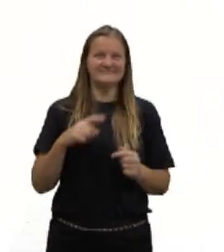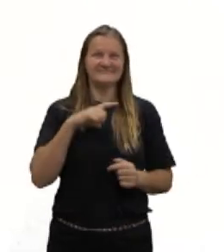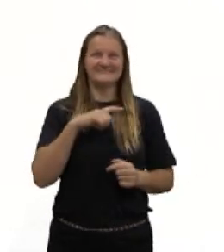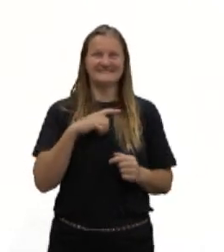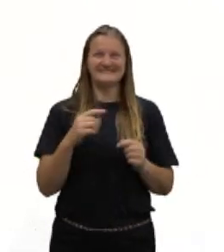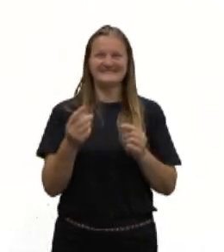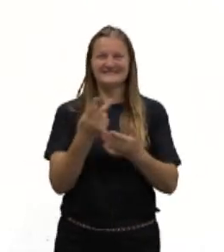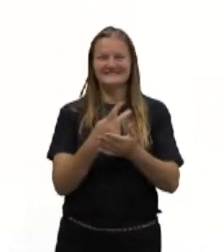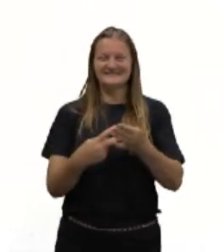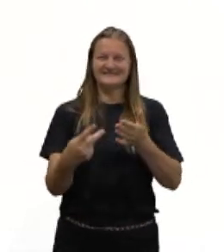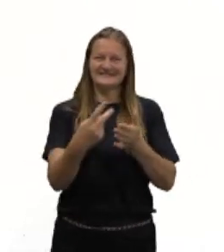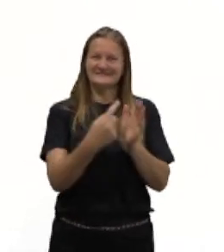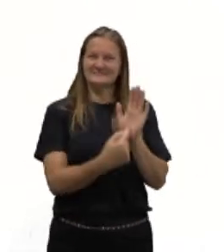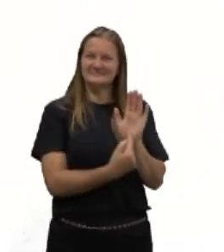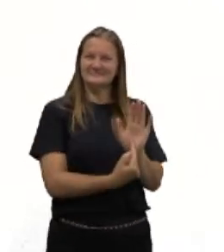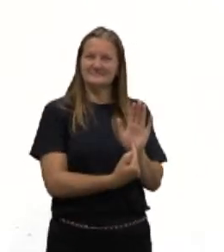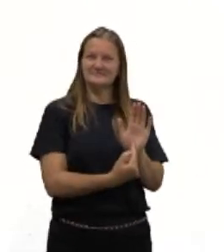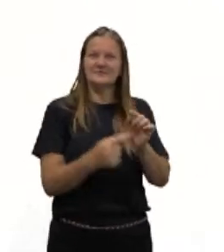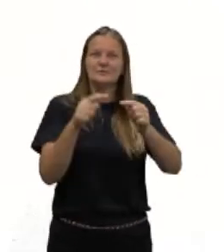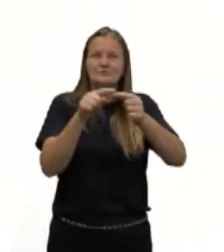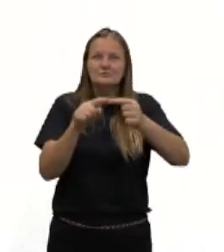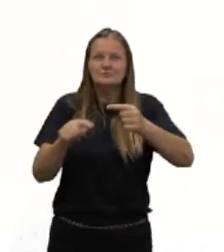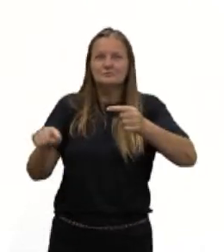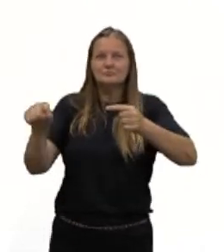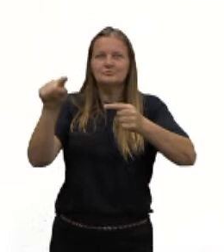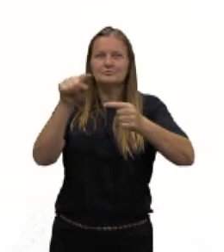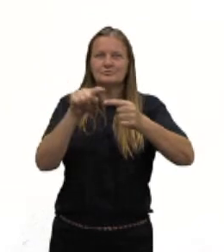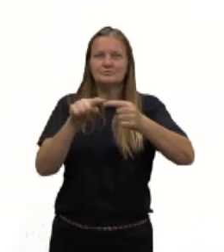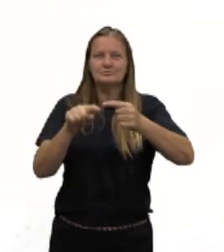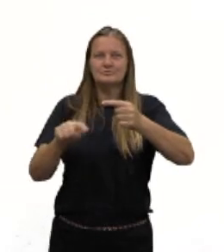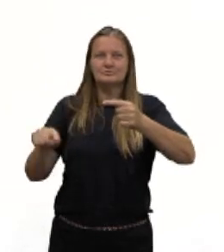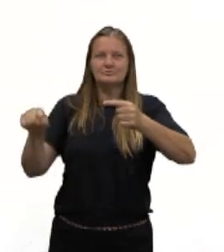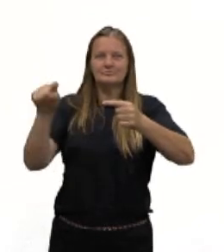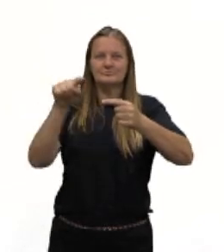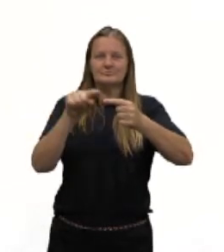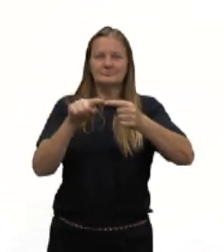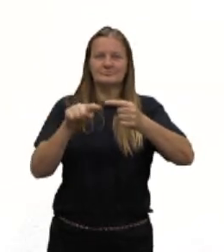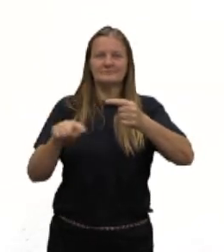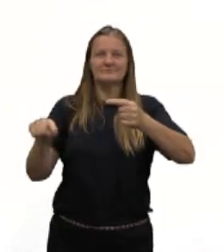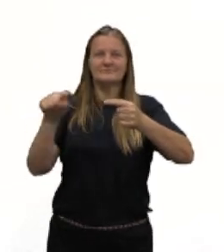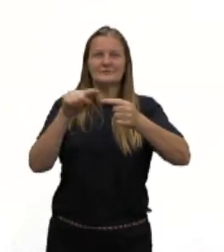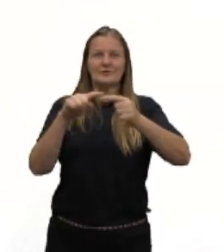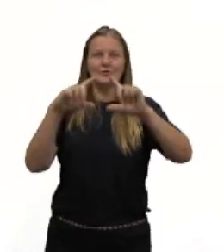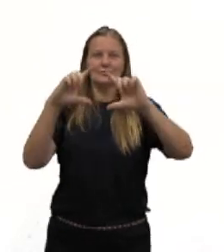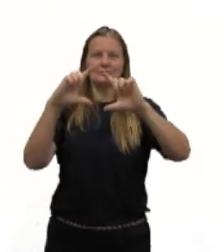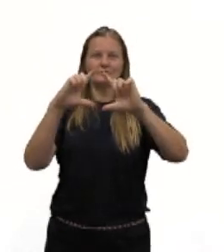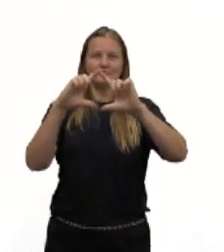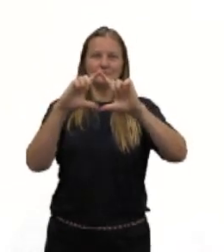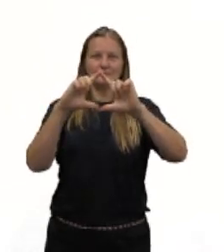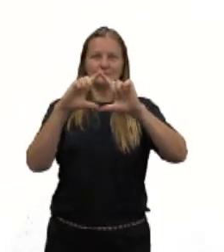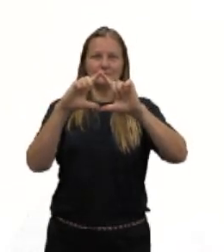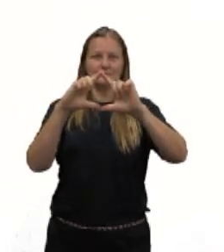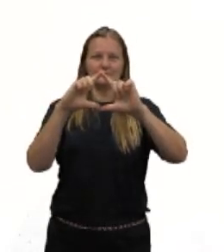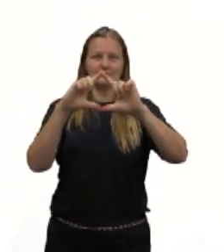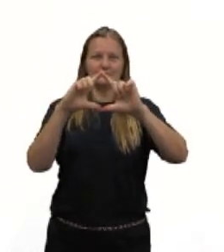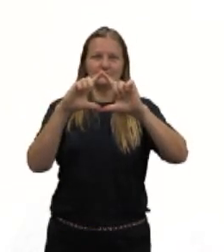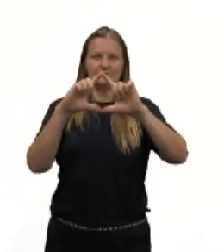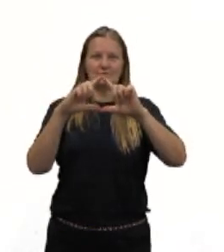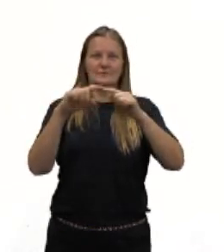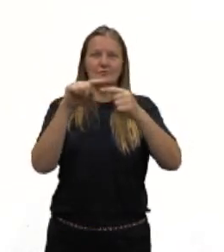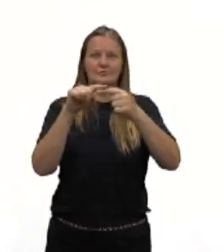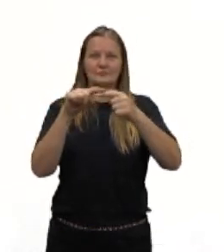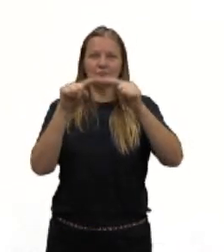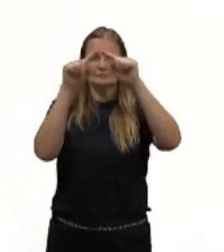do círculo, né, o losango, o